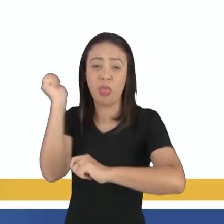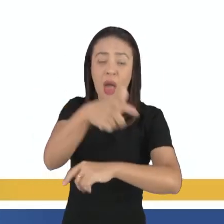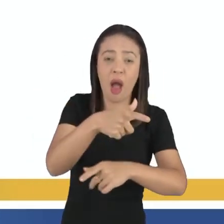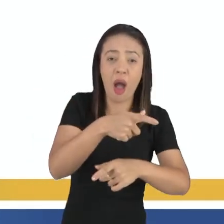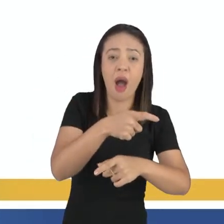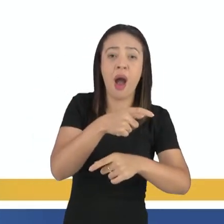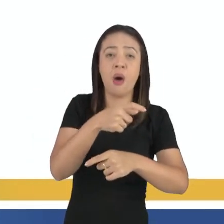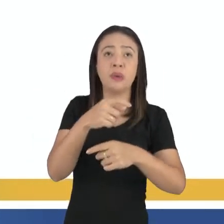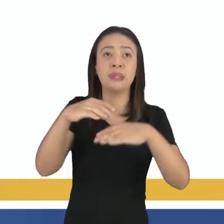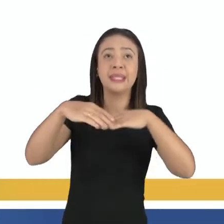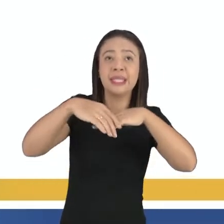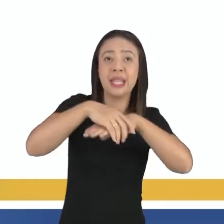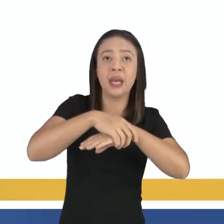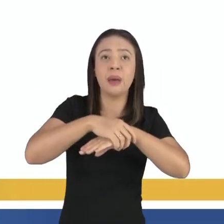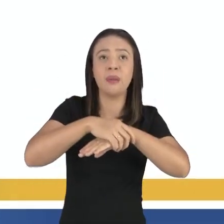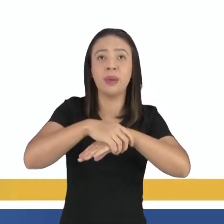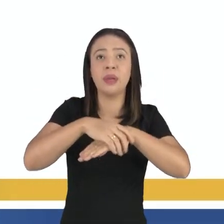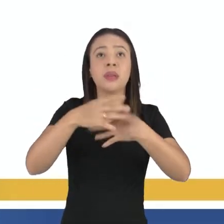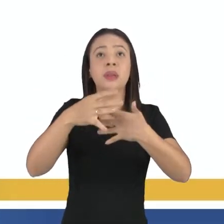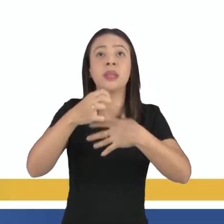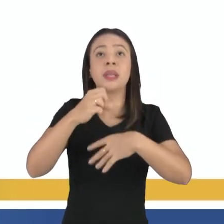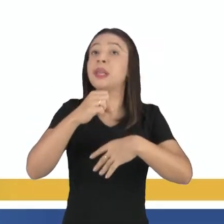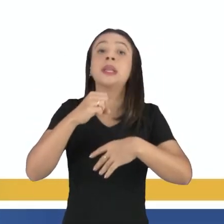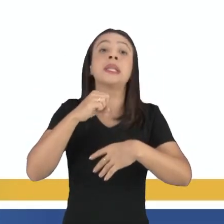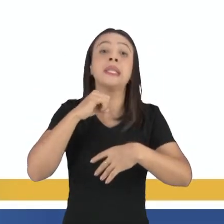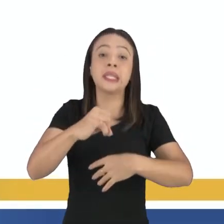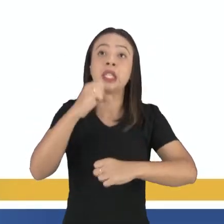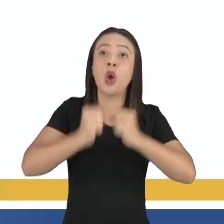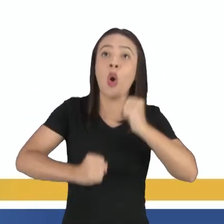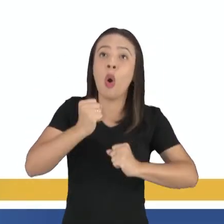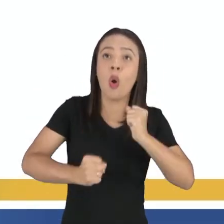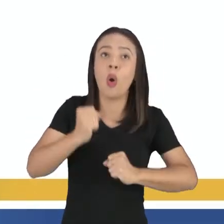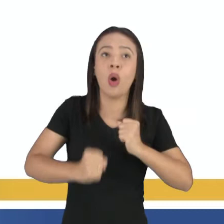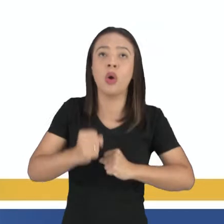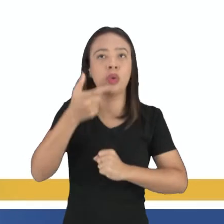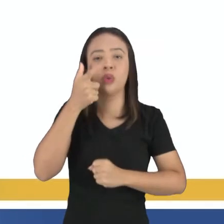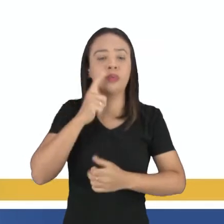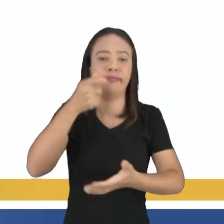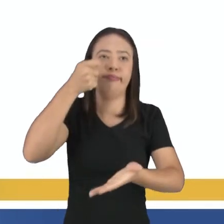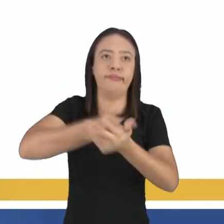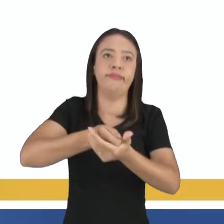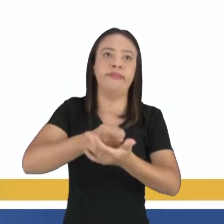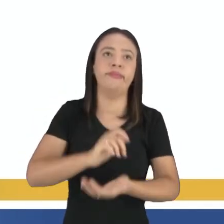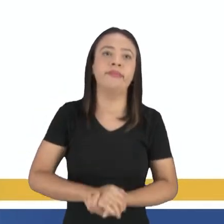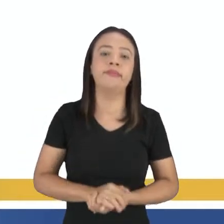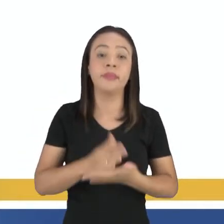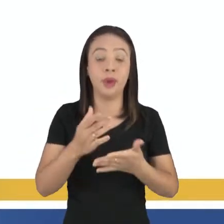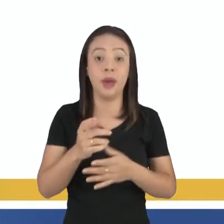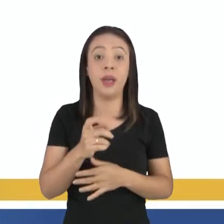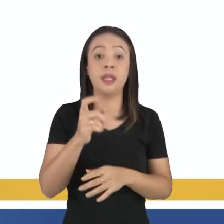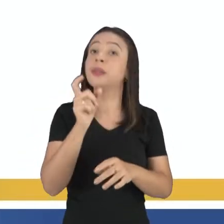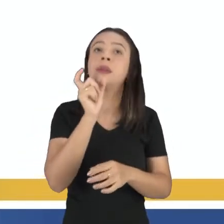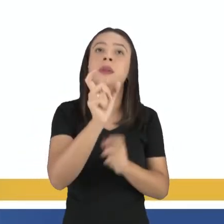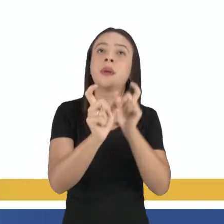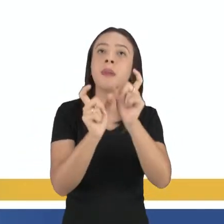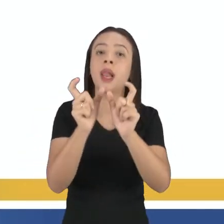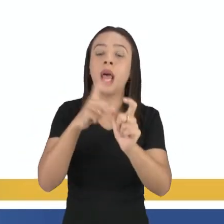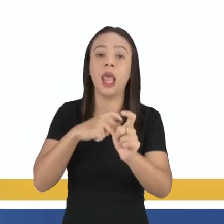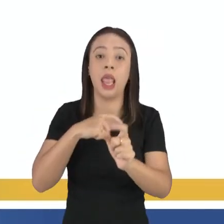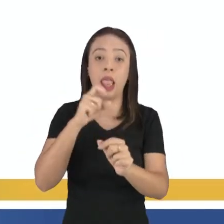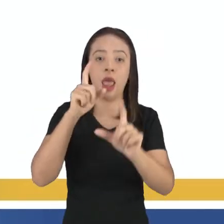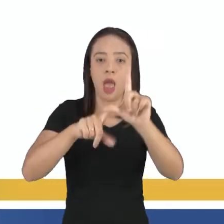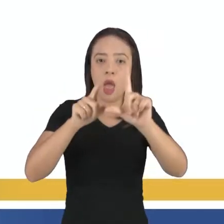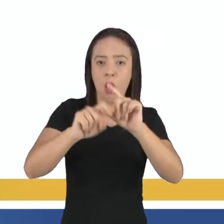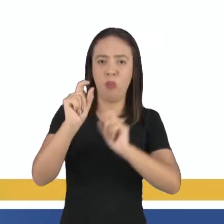estamos correndo não há previsão de pagamento. Os termos grafados com letras maiúsculas nas passagens